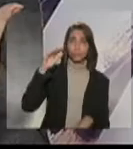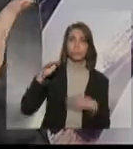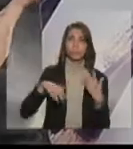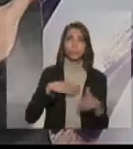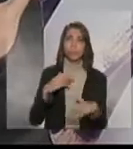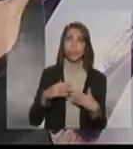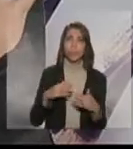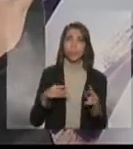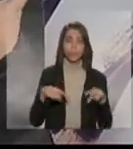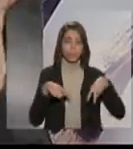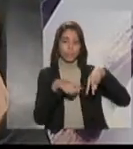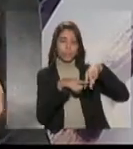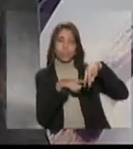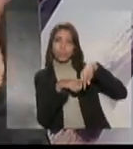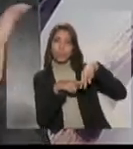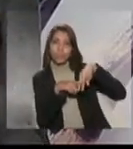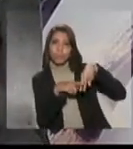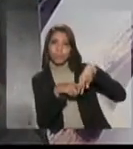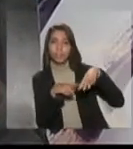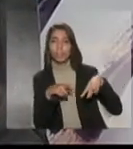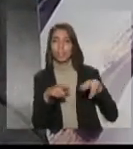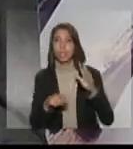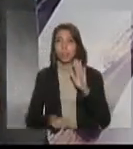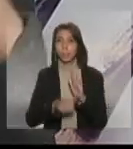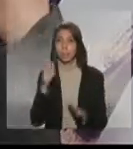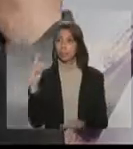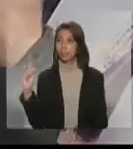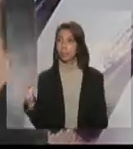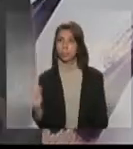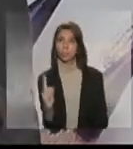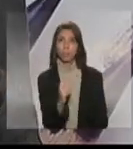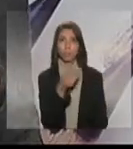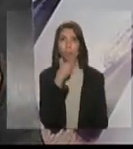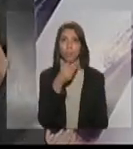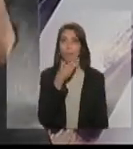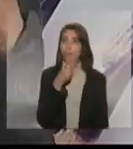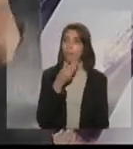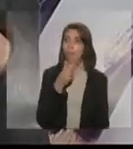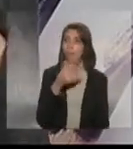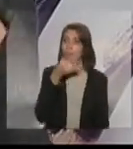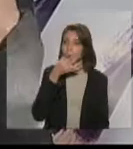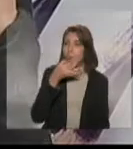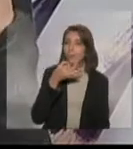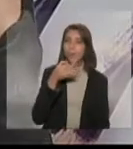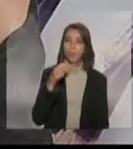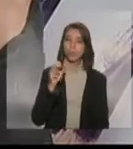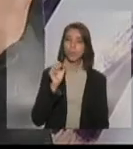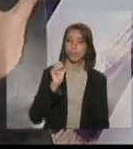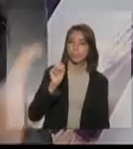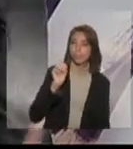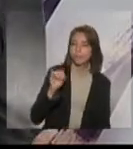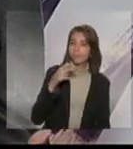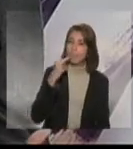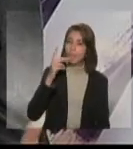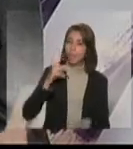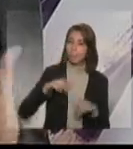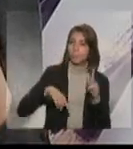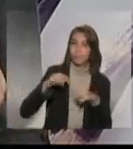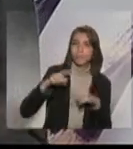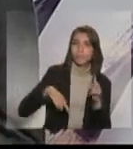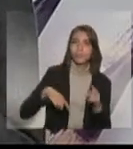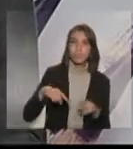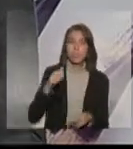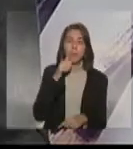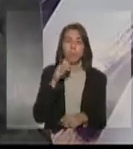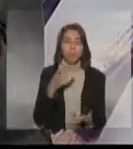e que vocês botar um short ou alguma coisa assim ea primeira passada que vocês deram na começará a subir aí fala um monte de besteira o